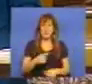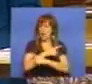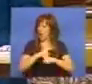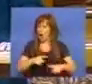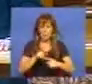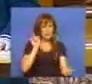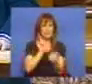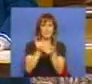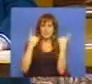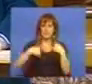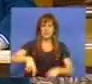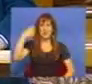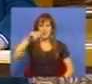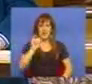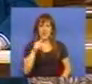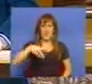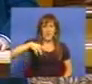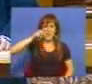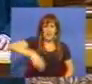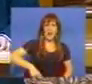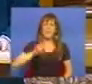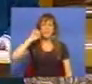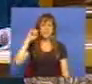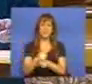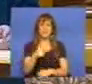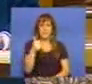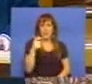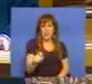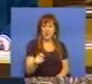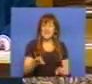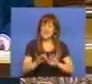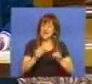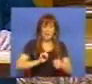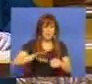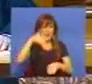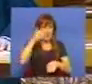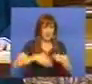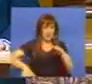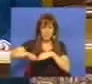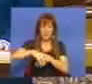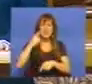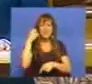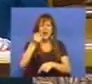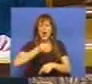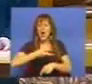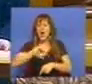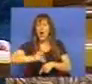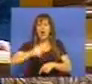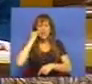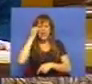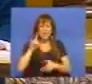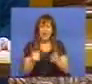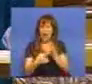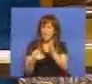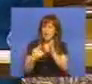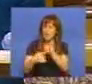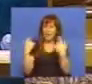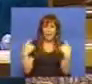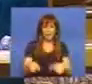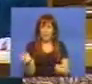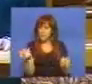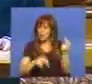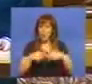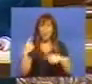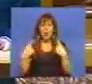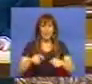impeça a audição do Presidente do INEM requerida pelo Bloco de Esquerda como um primeiro passo para identificar e superar as gravíssimas lacunas que entretanto se